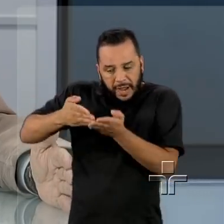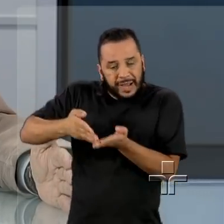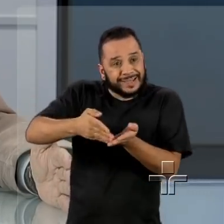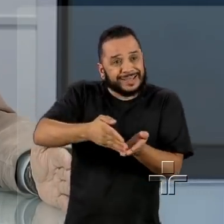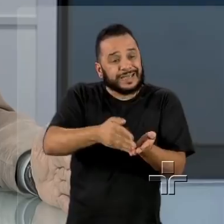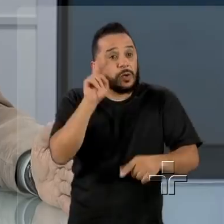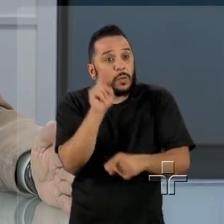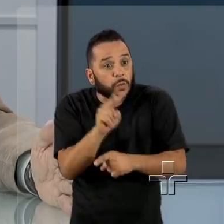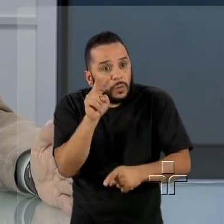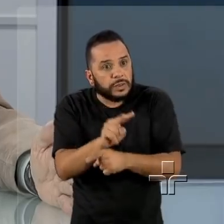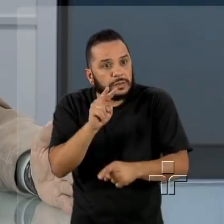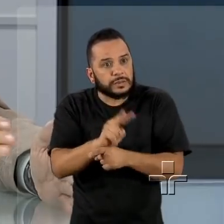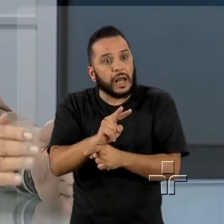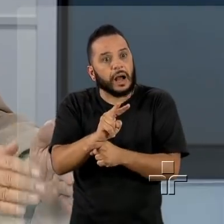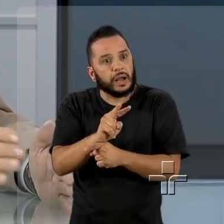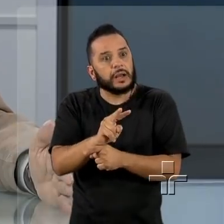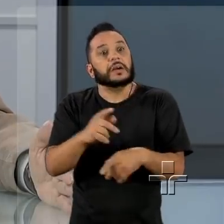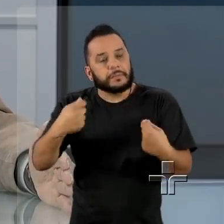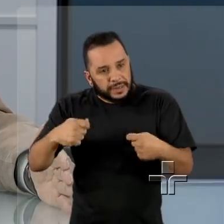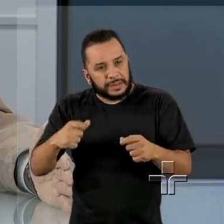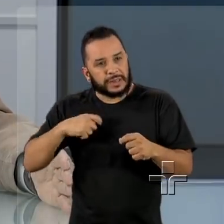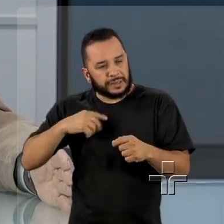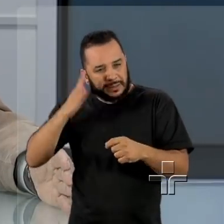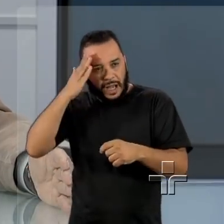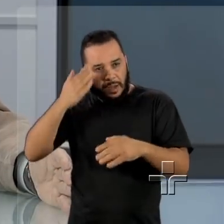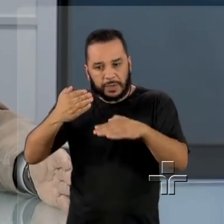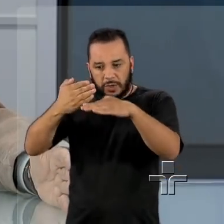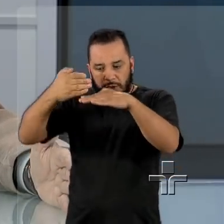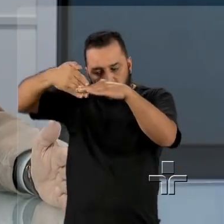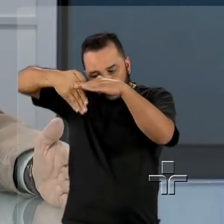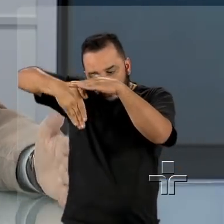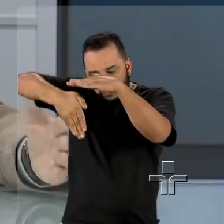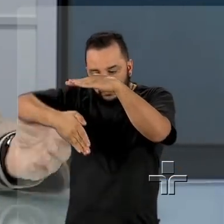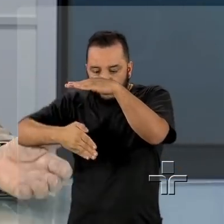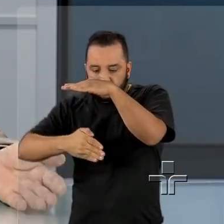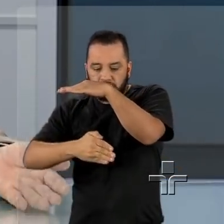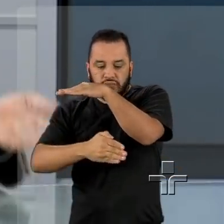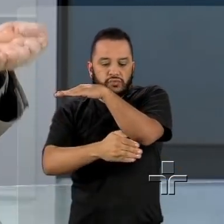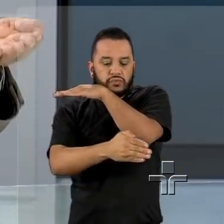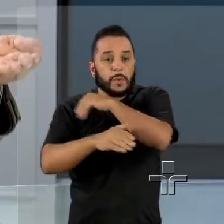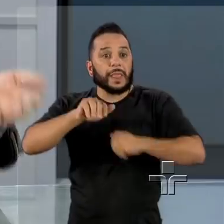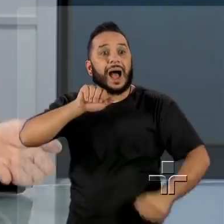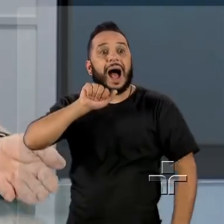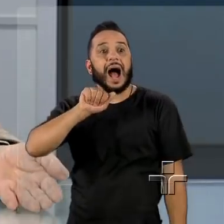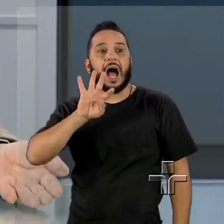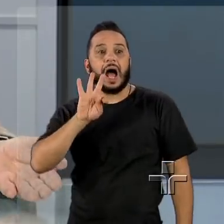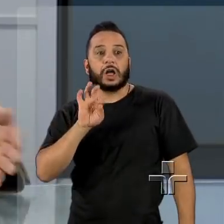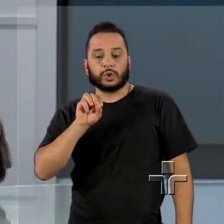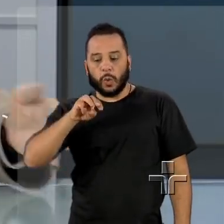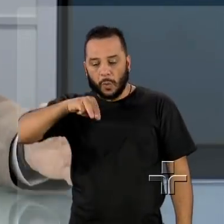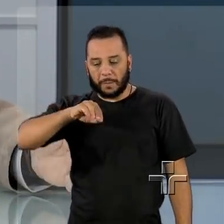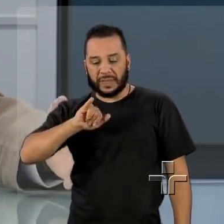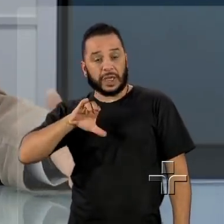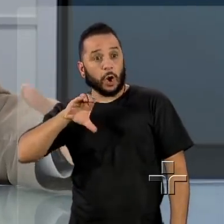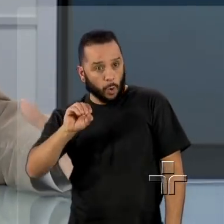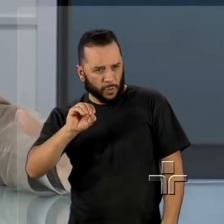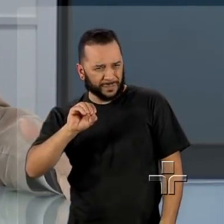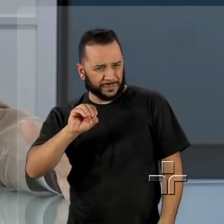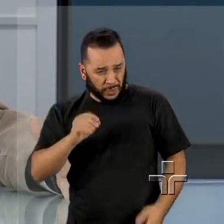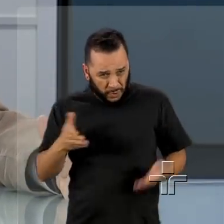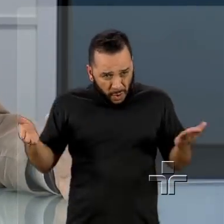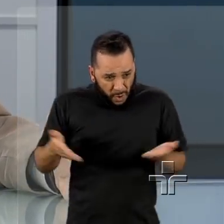Boa noite, Pondé. Como vocês veem essa aproximação do Comando do Exército com os pré-candidatos? Eu acho que há um exagero